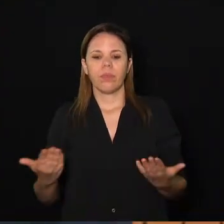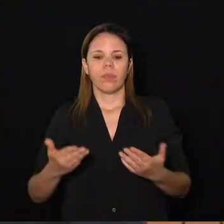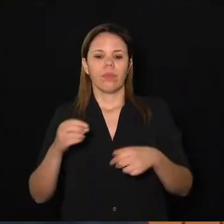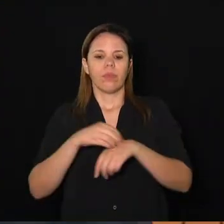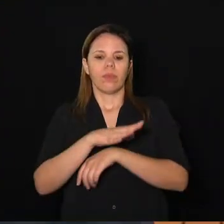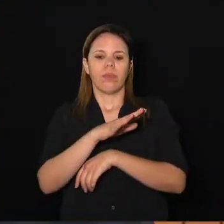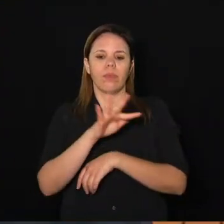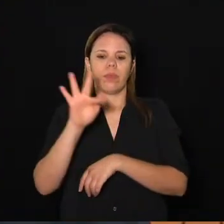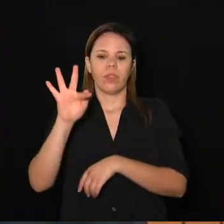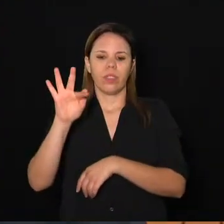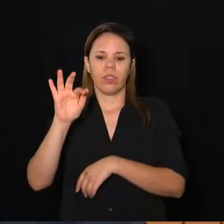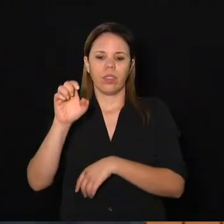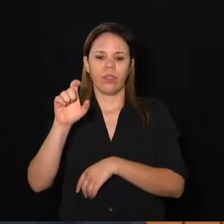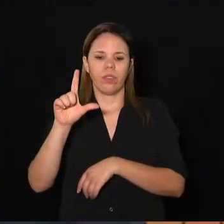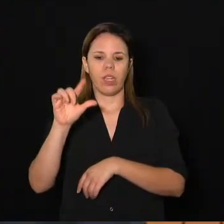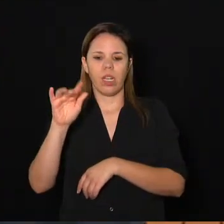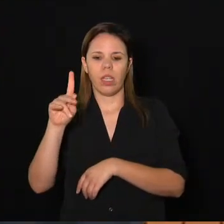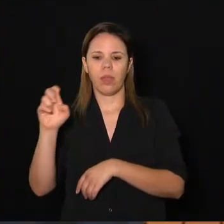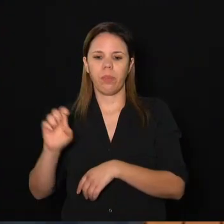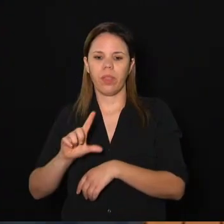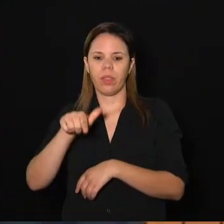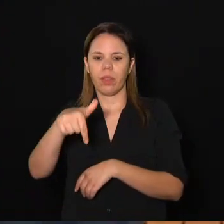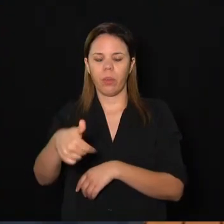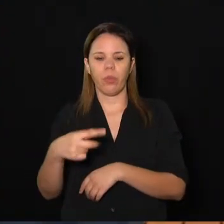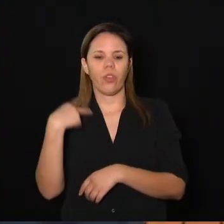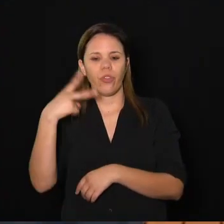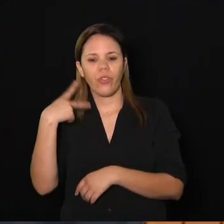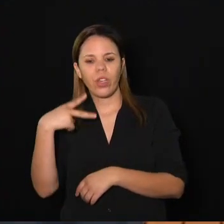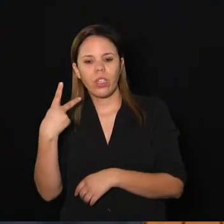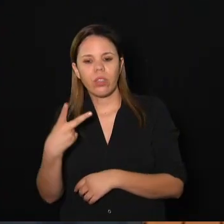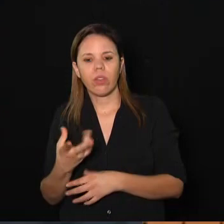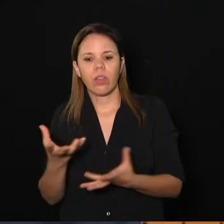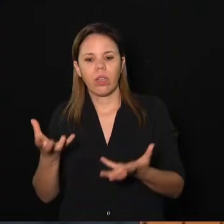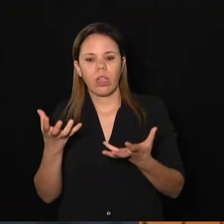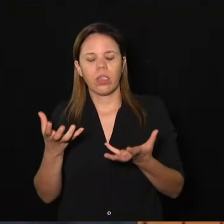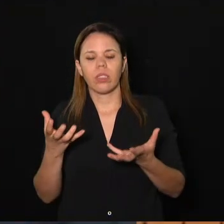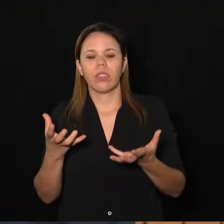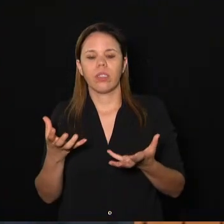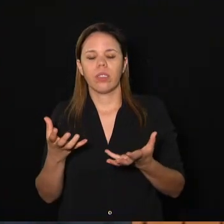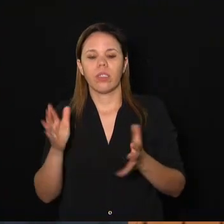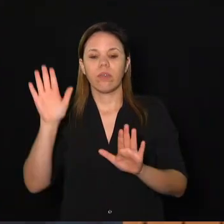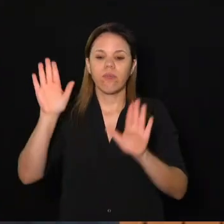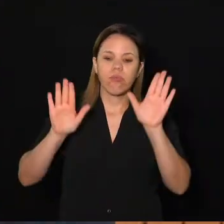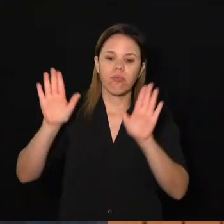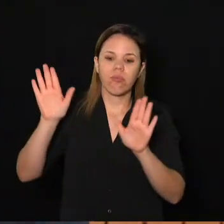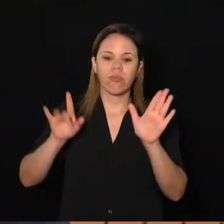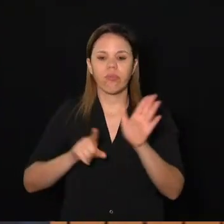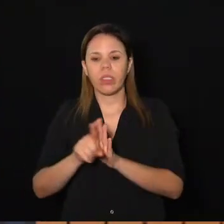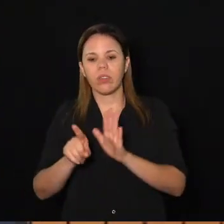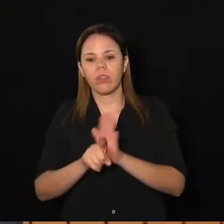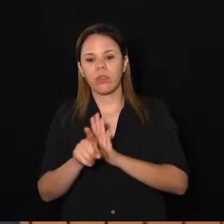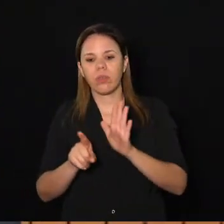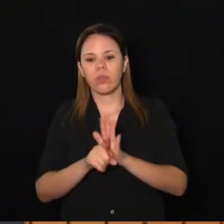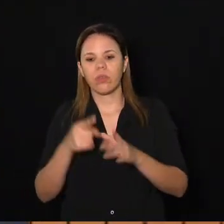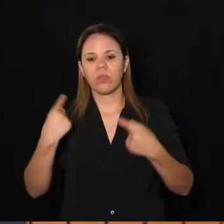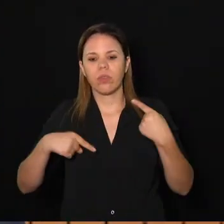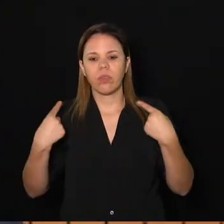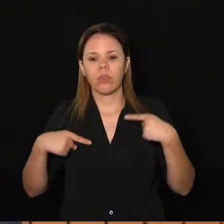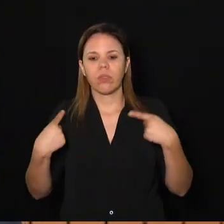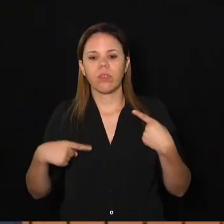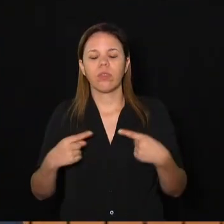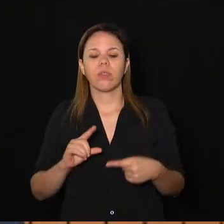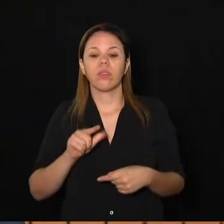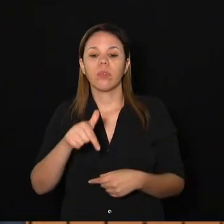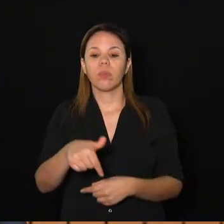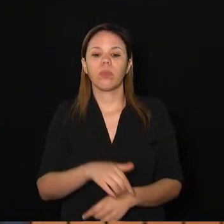Felipe logo em seguida eu vou passar aos vereadores que queiram fazer alguma pergunta algum questionamento em